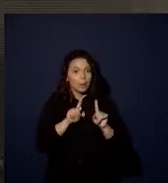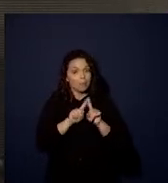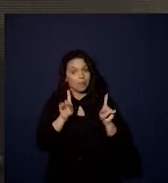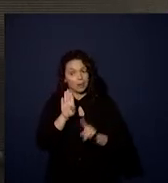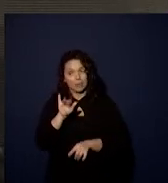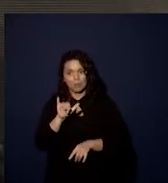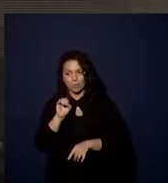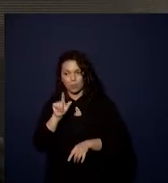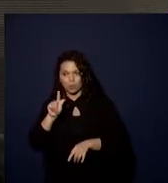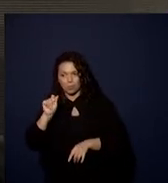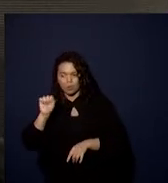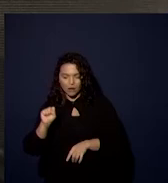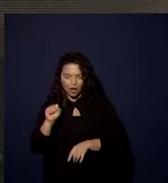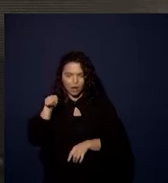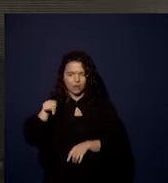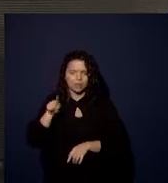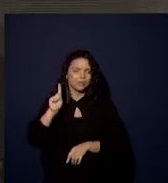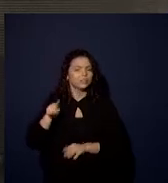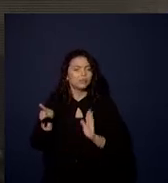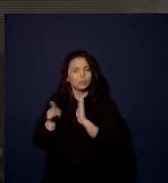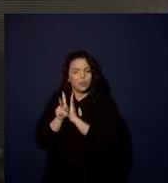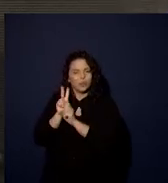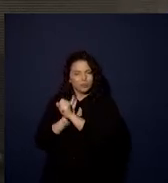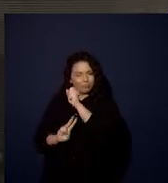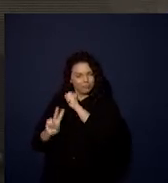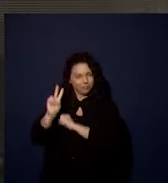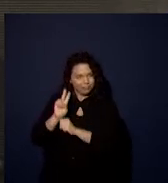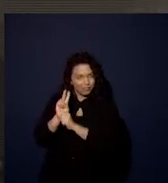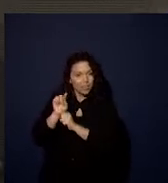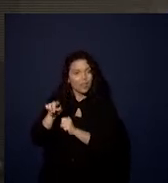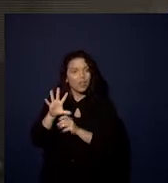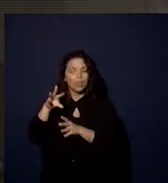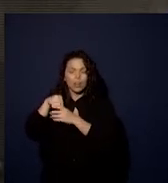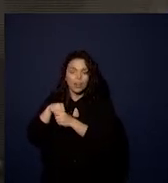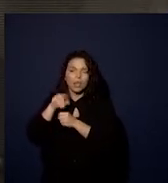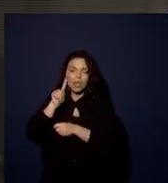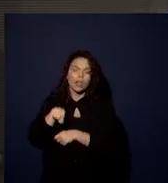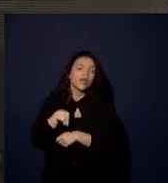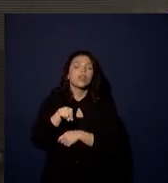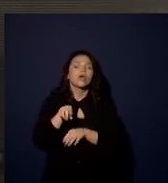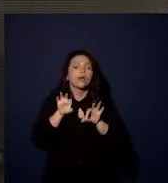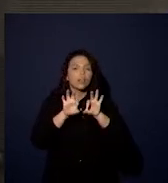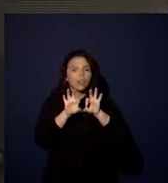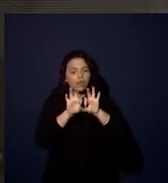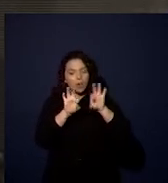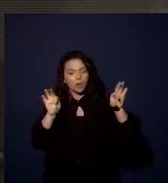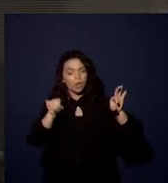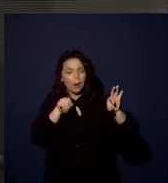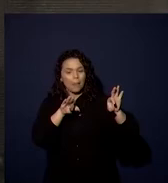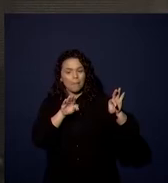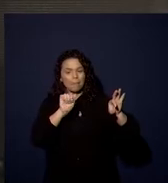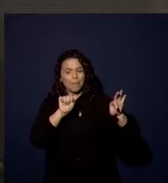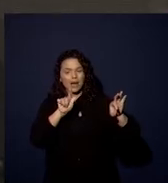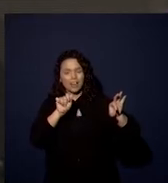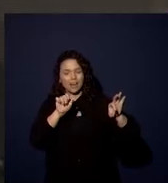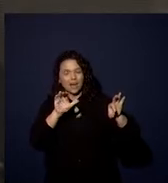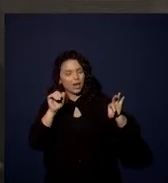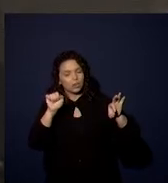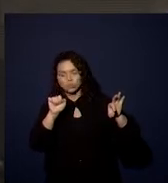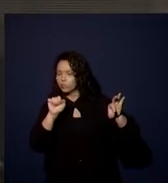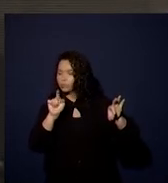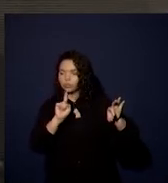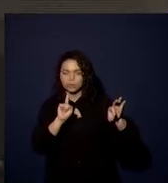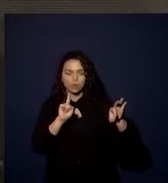especificamente né Ele é gerado no caso do coleiro não não do bagaço mas sim da vinhaça